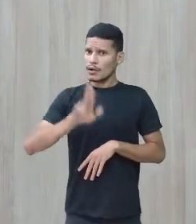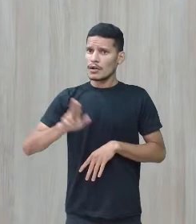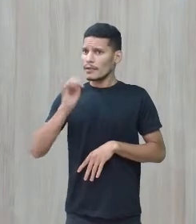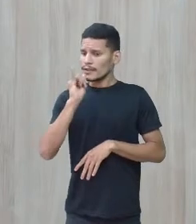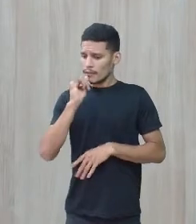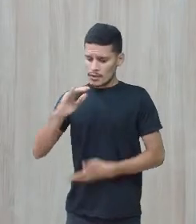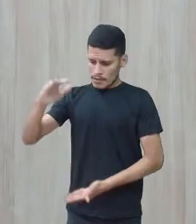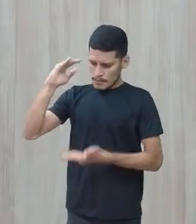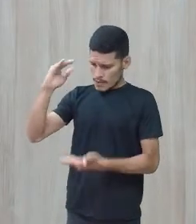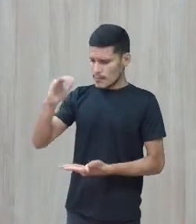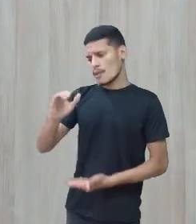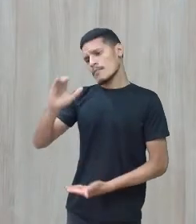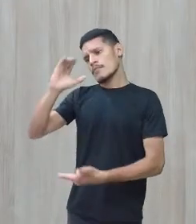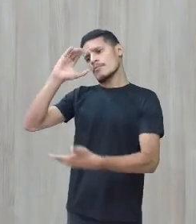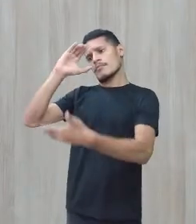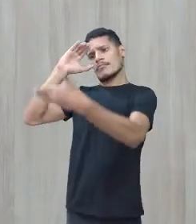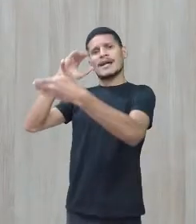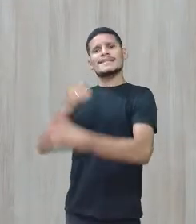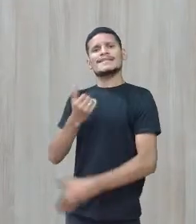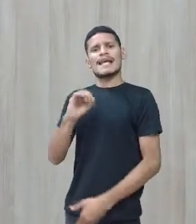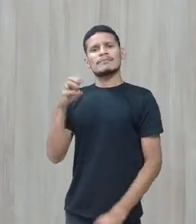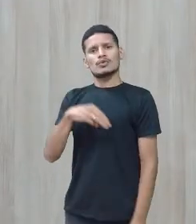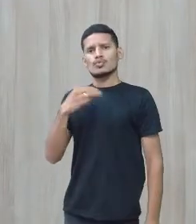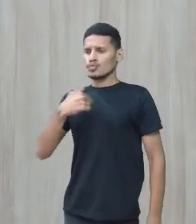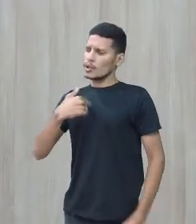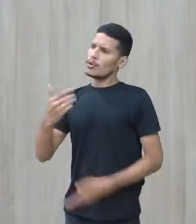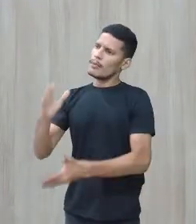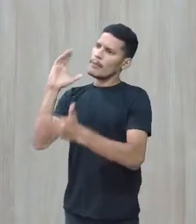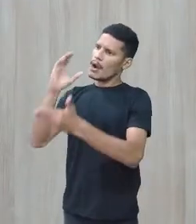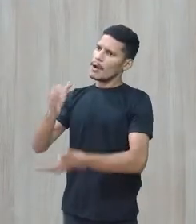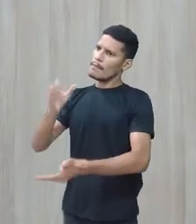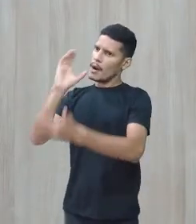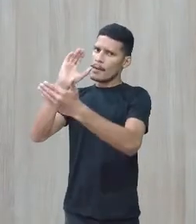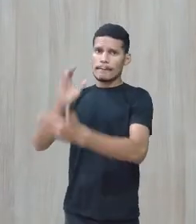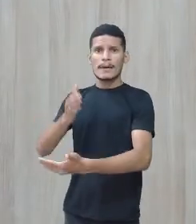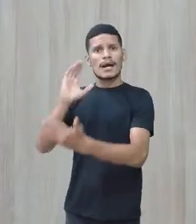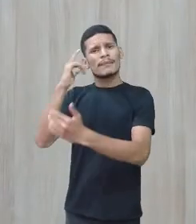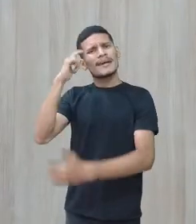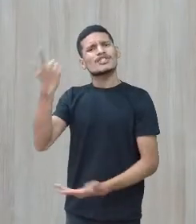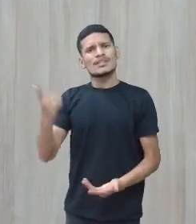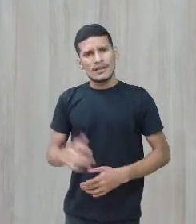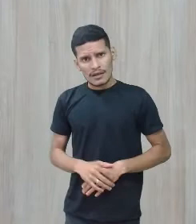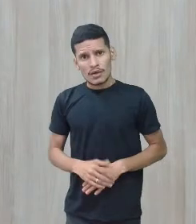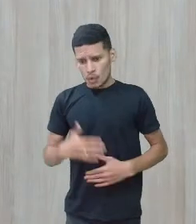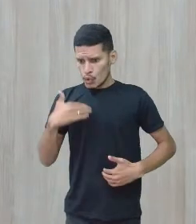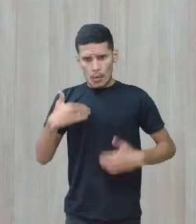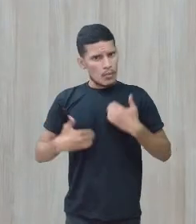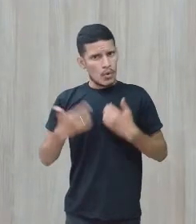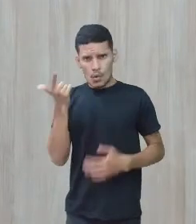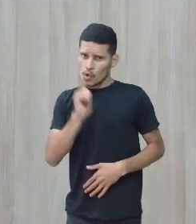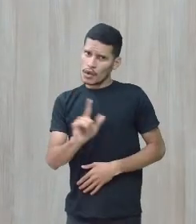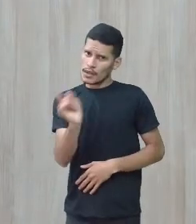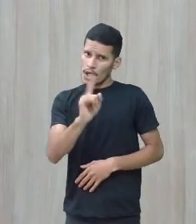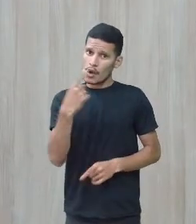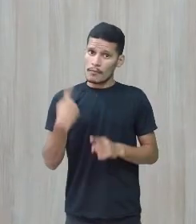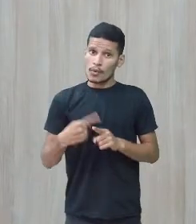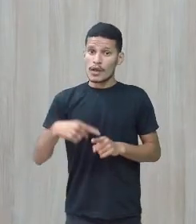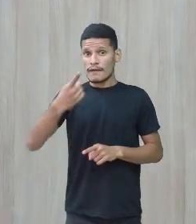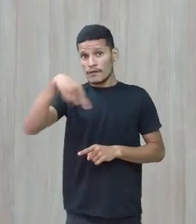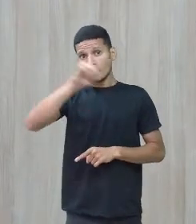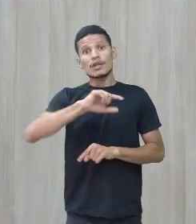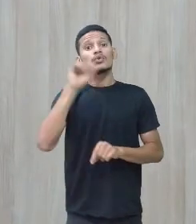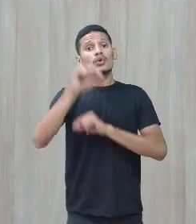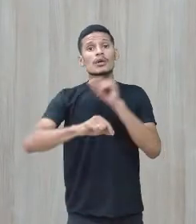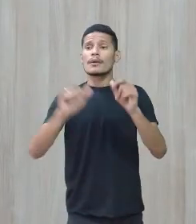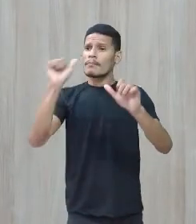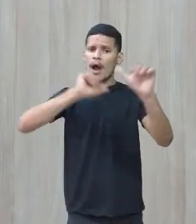uma garrafa de 10 em 10 minutos, eu tomo 1 litro de água. Imagina, seu corpo não vai aguentar, porque você está ingerindo uma